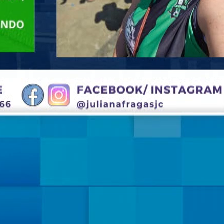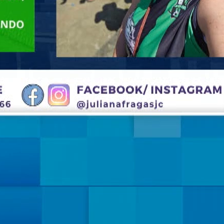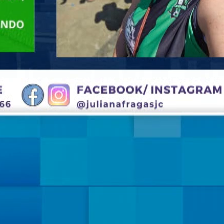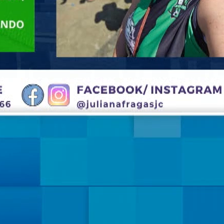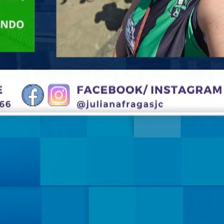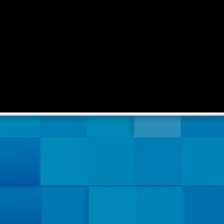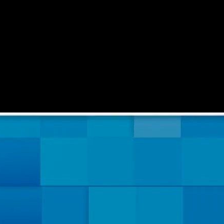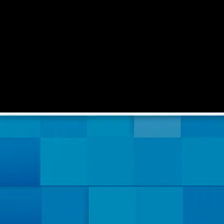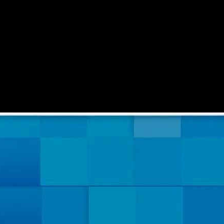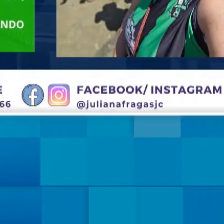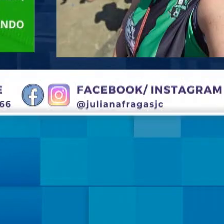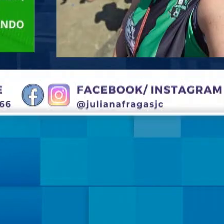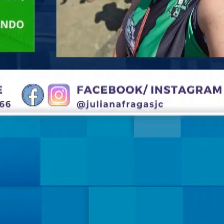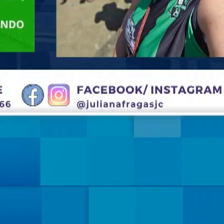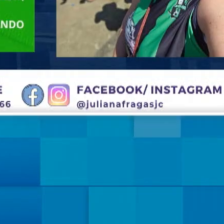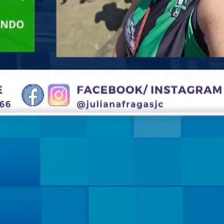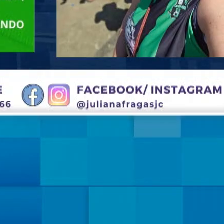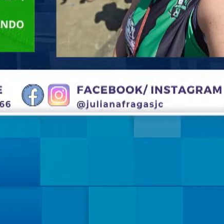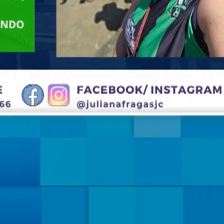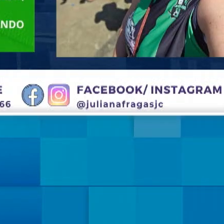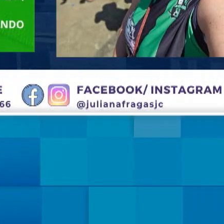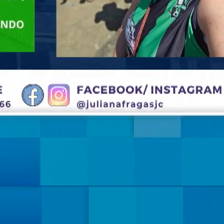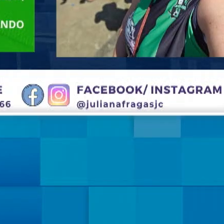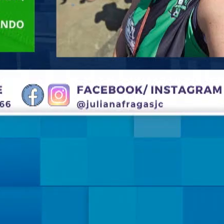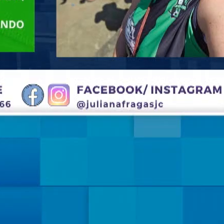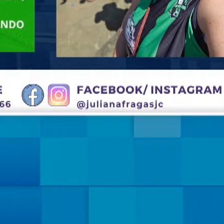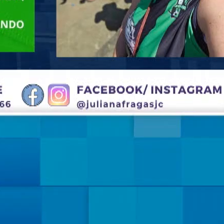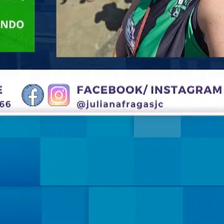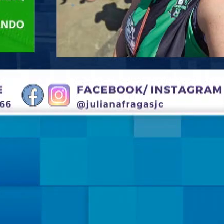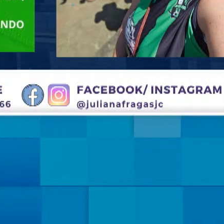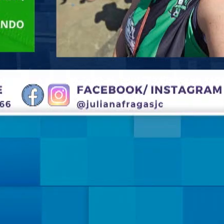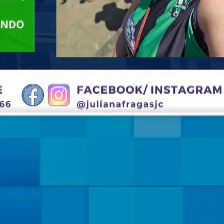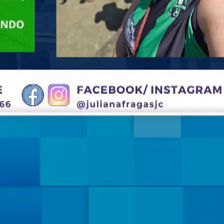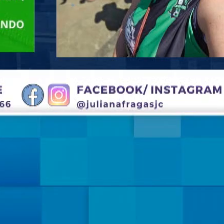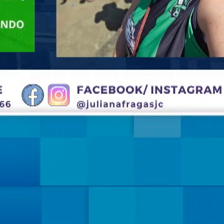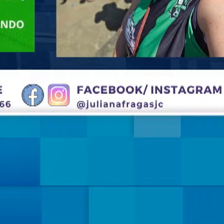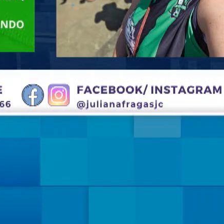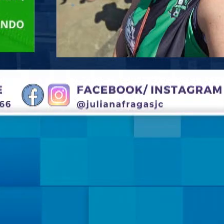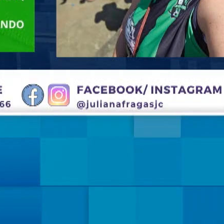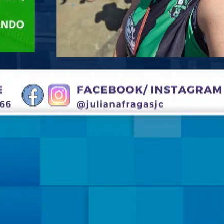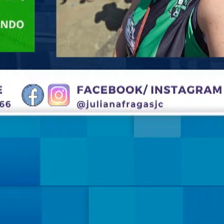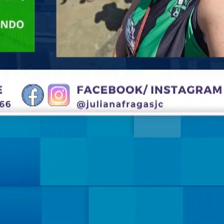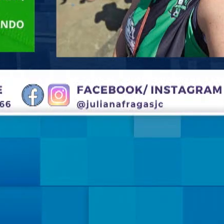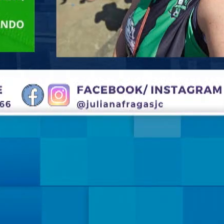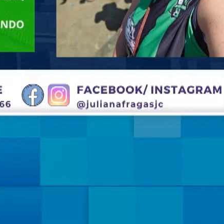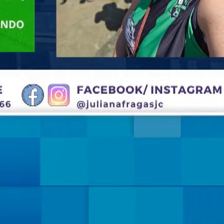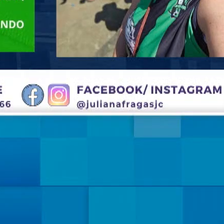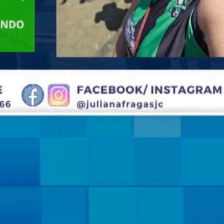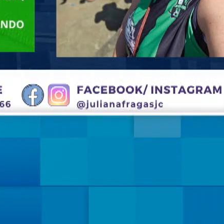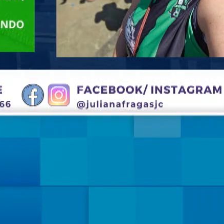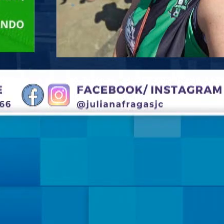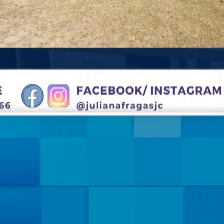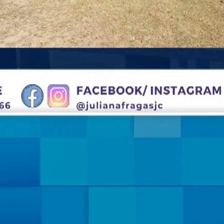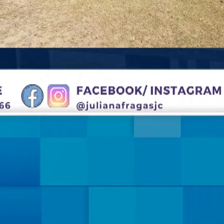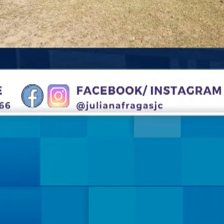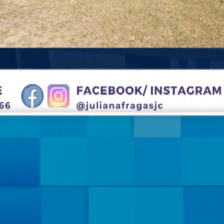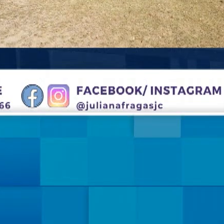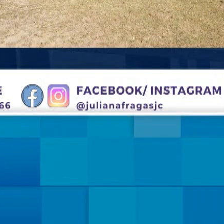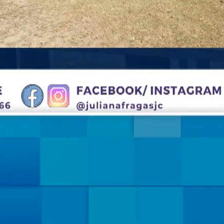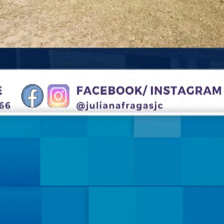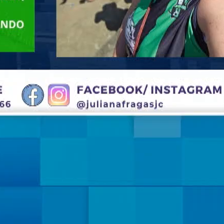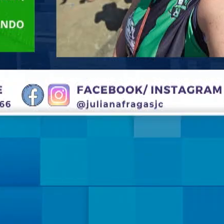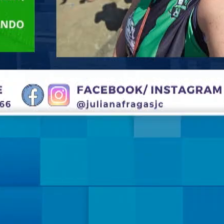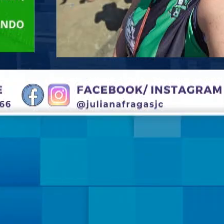garra, resiliência e determinação. Parabéns a todos, valeu muito e eu fiquei muito feliz de estar aí participar